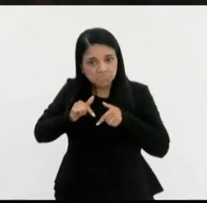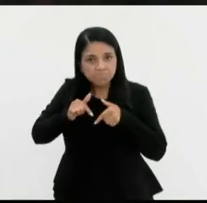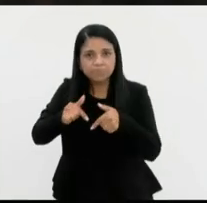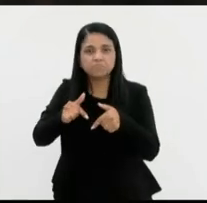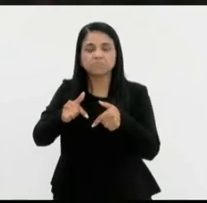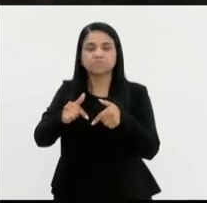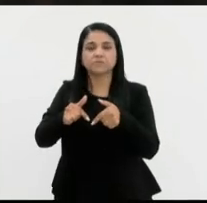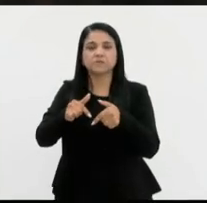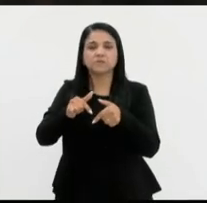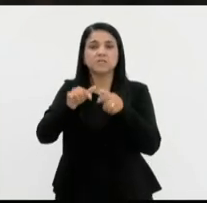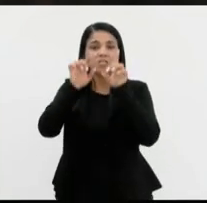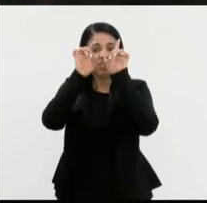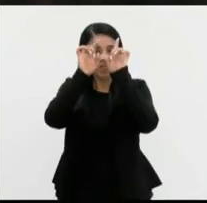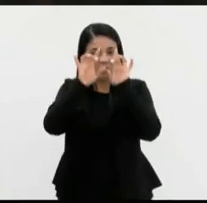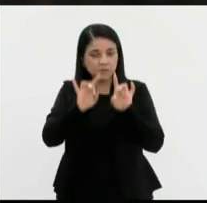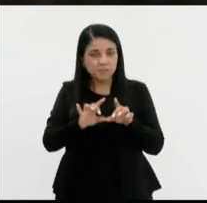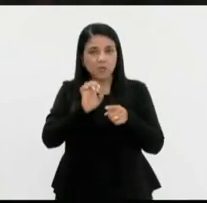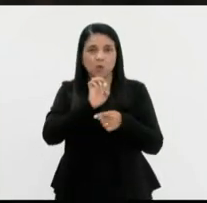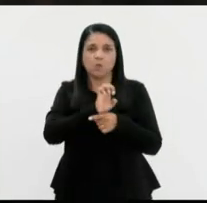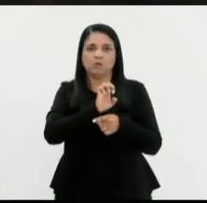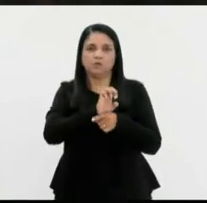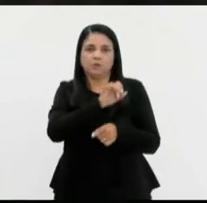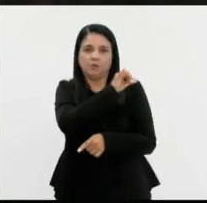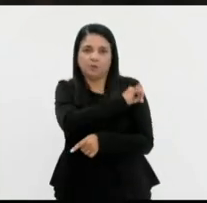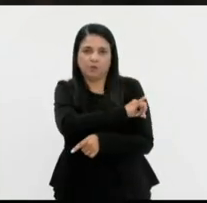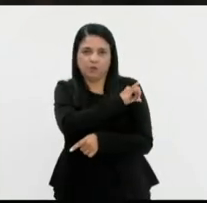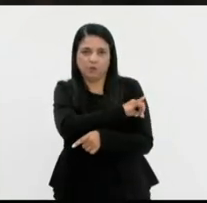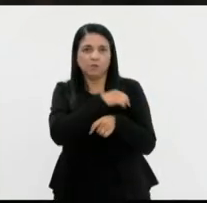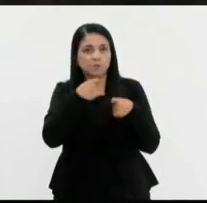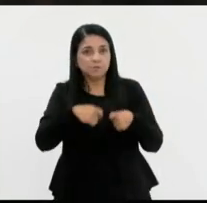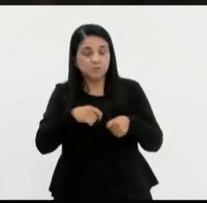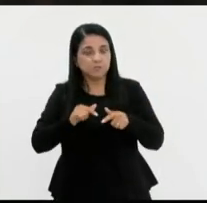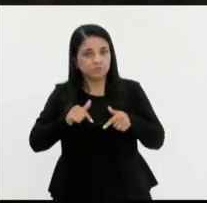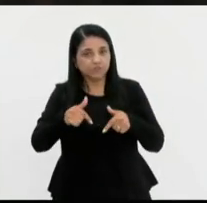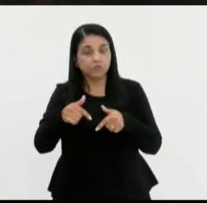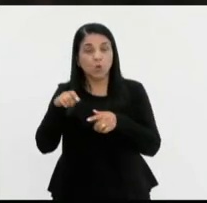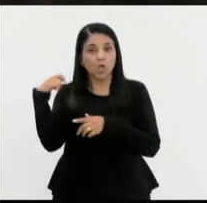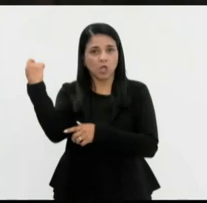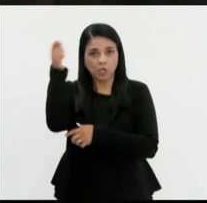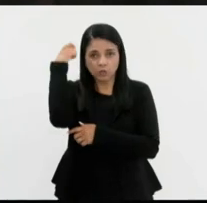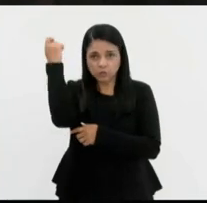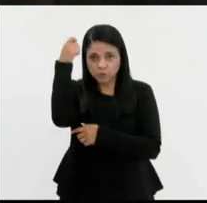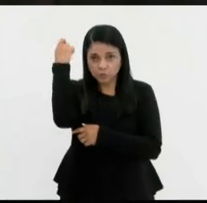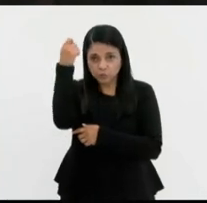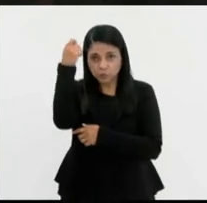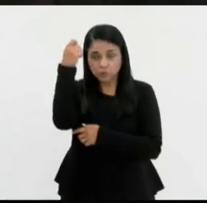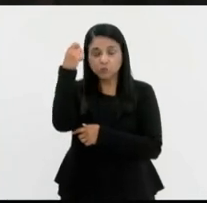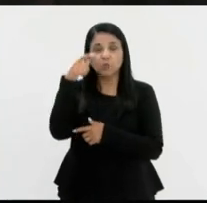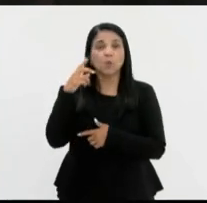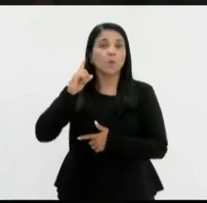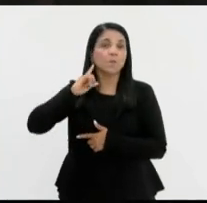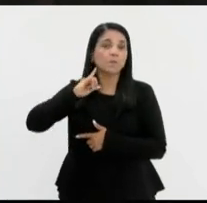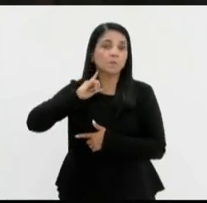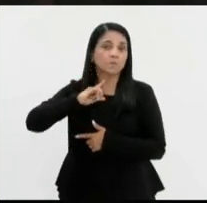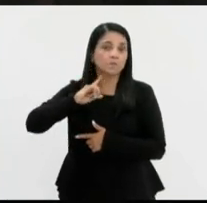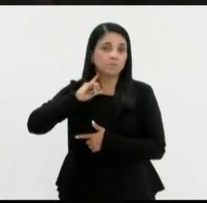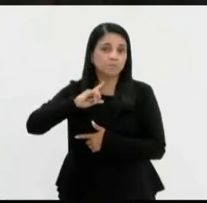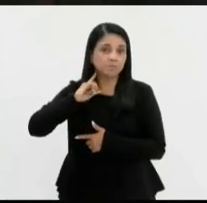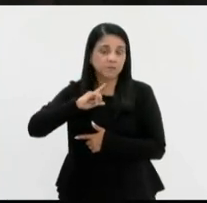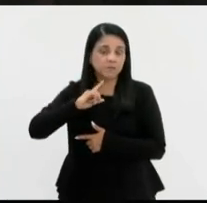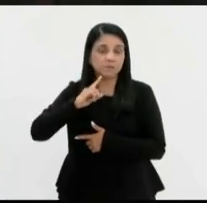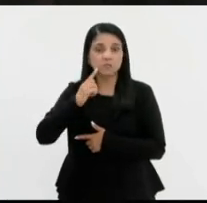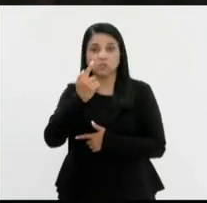especial o estado do Rio de Janeiro o Rio Grande do Sul Minas Gerais e